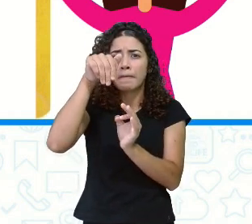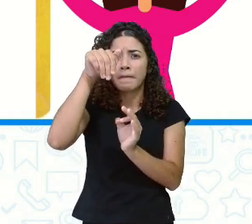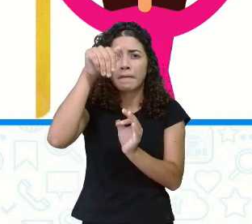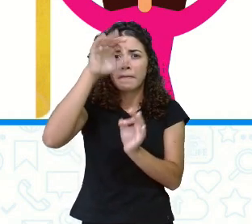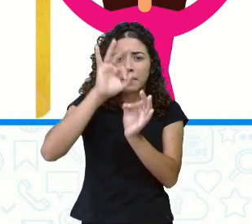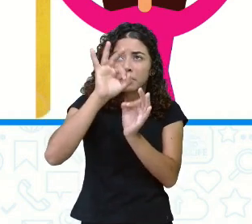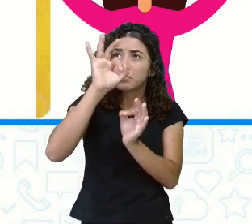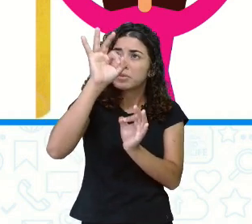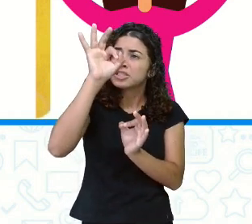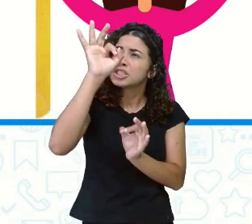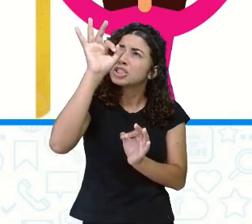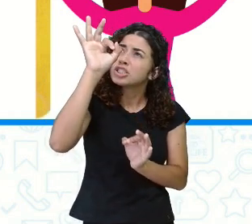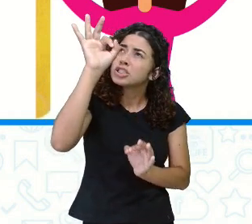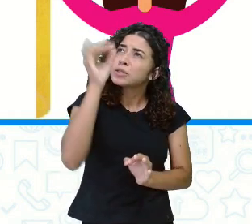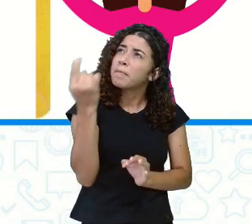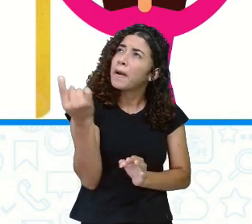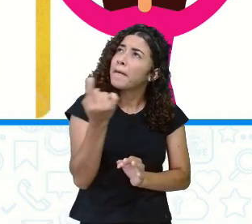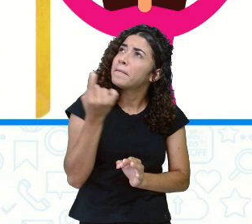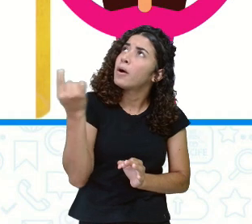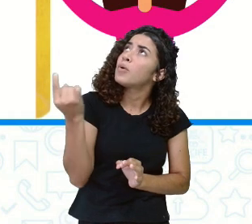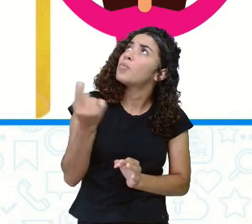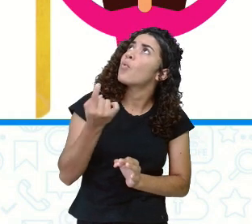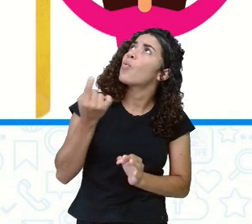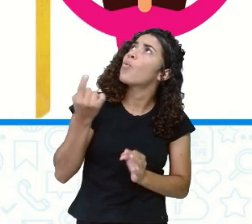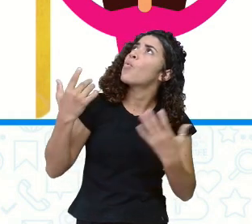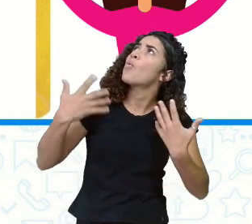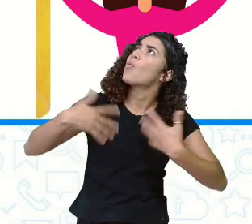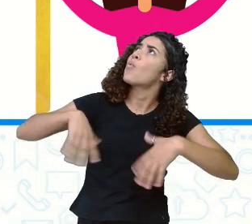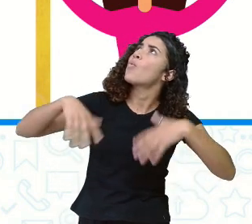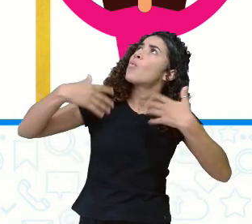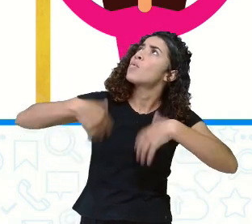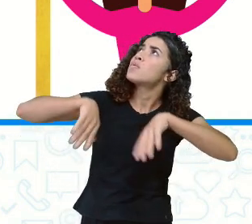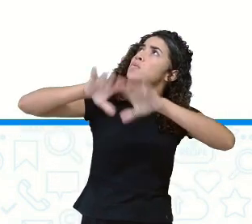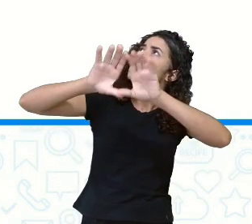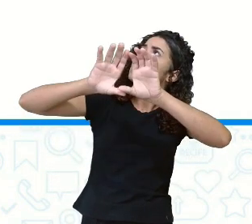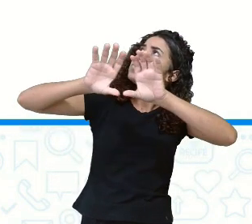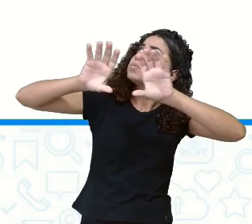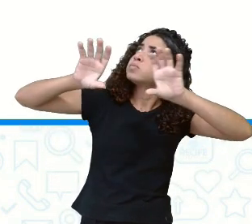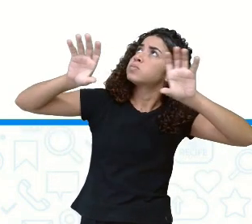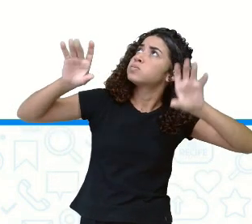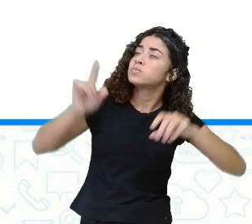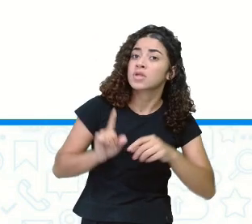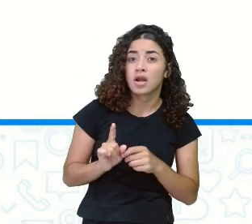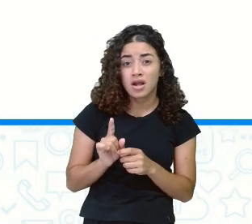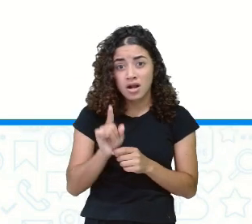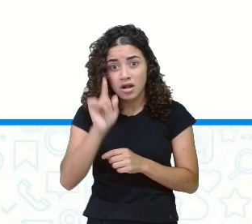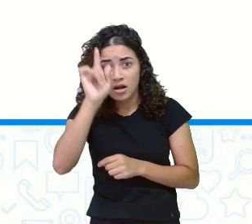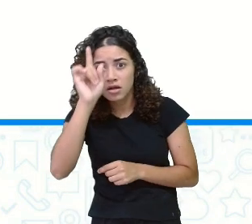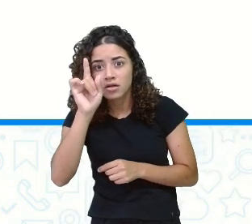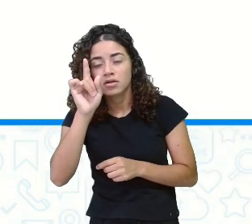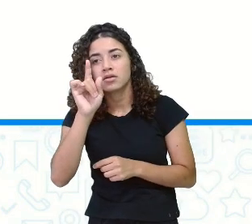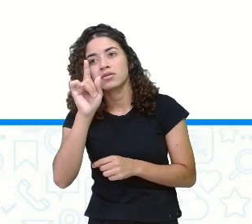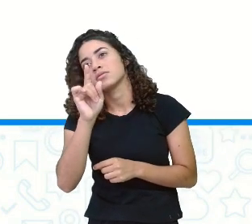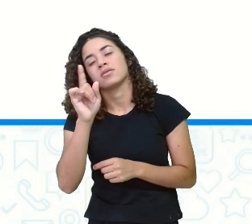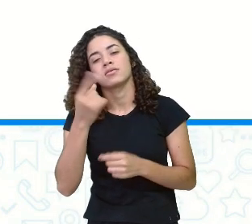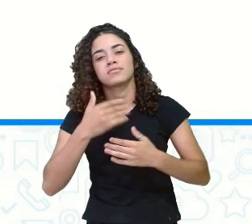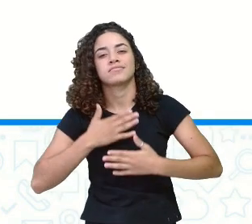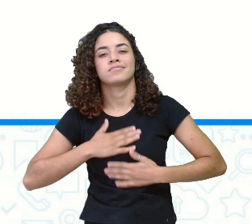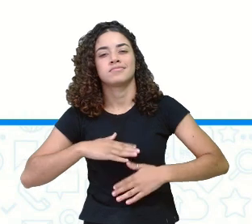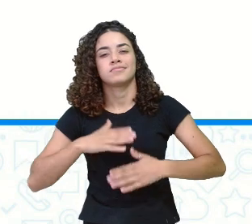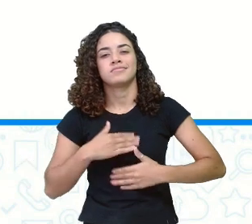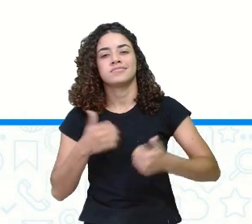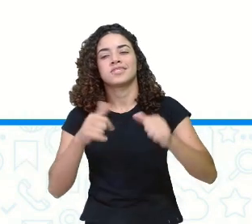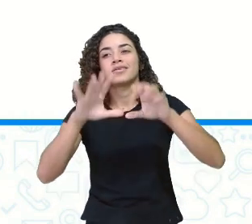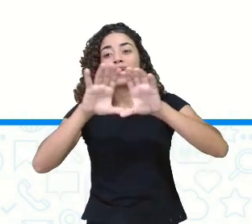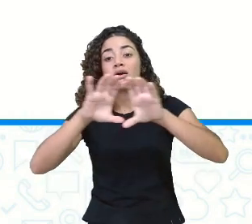subir, subiu o mais alto que pôde. Quando ele chegou lá no topo do mundo, sossegou. E aí